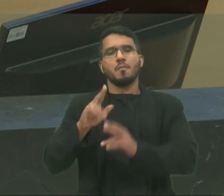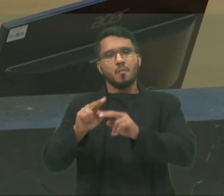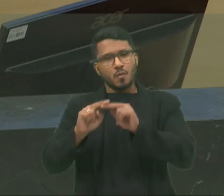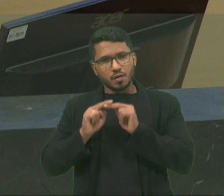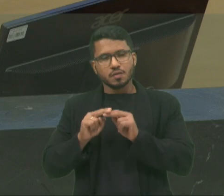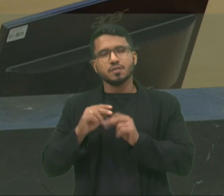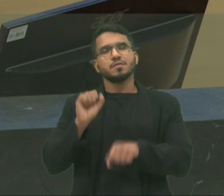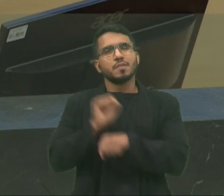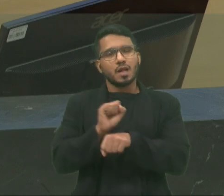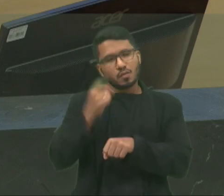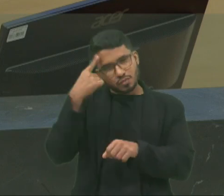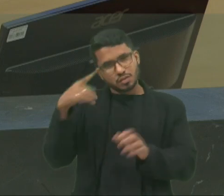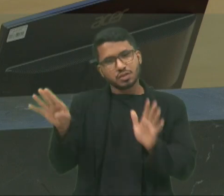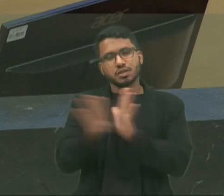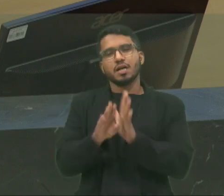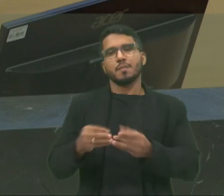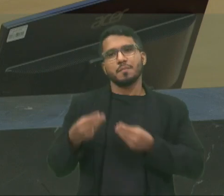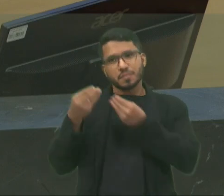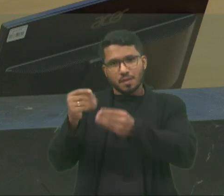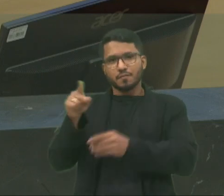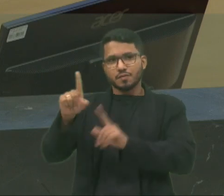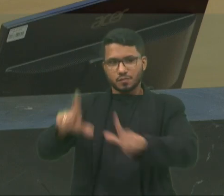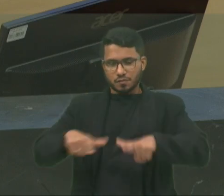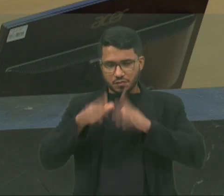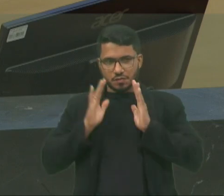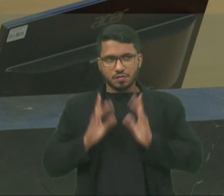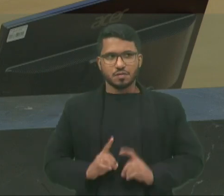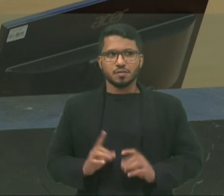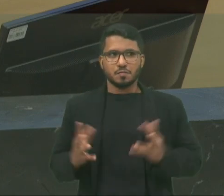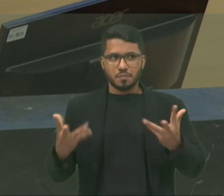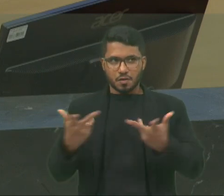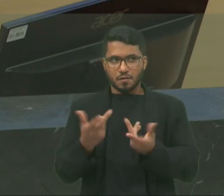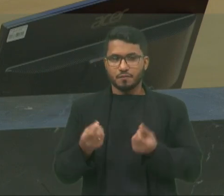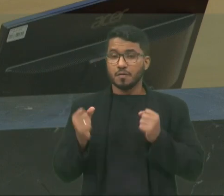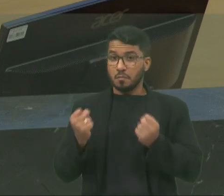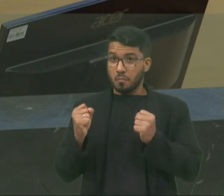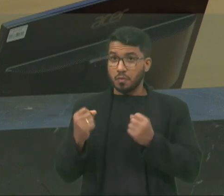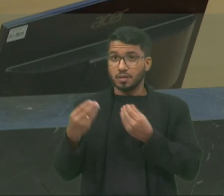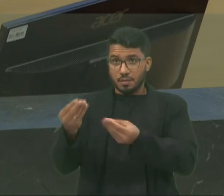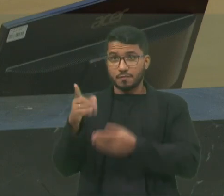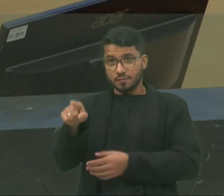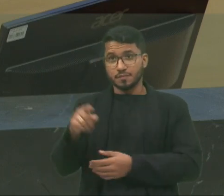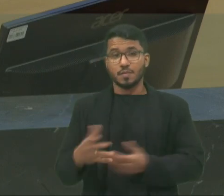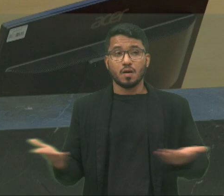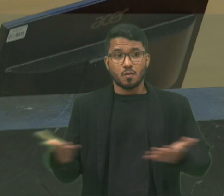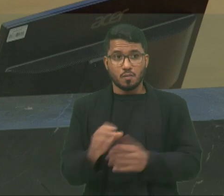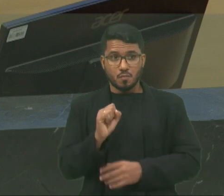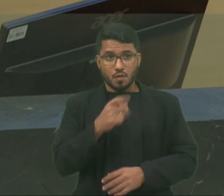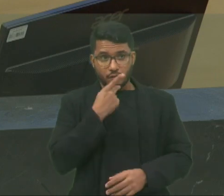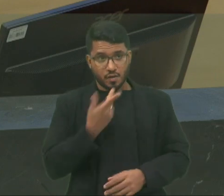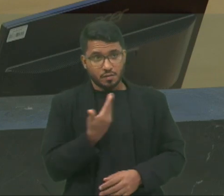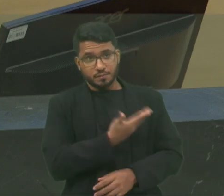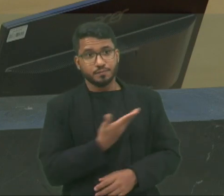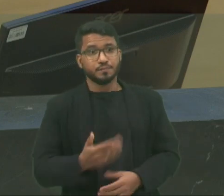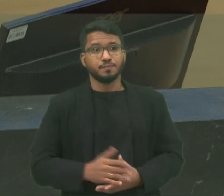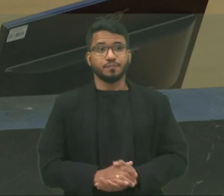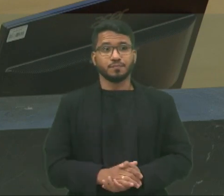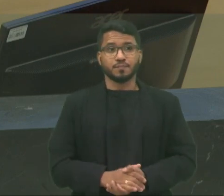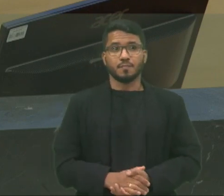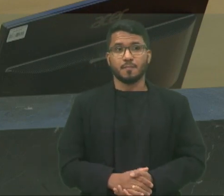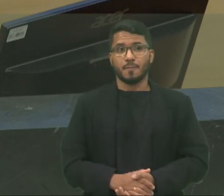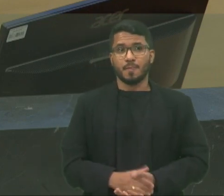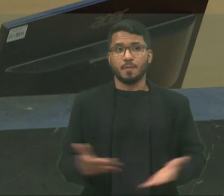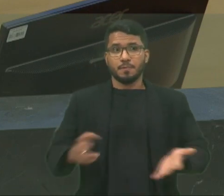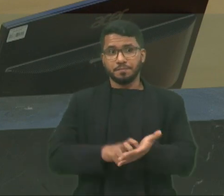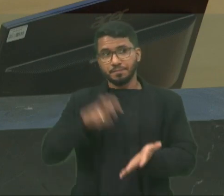eu sabia que esse momento chegaria, então, uma maravilha poder estar participando. Concedo a palavra ao homenageado desta